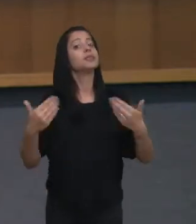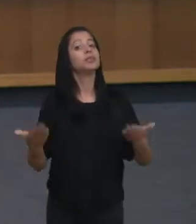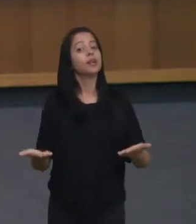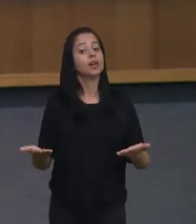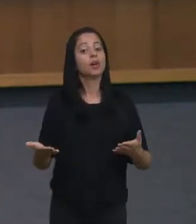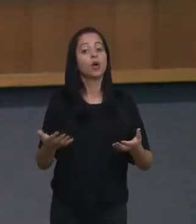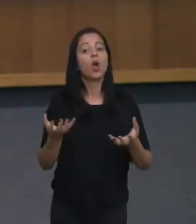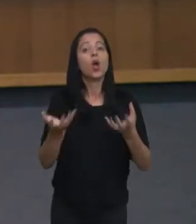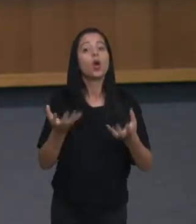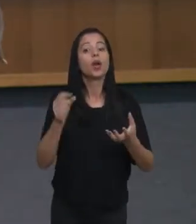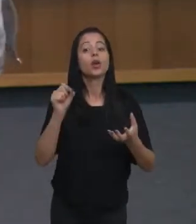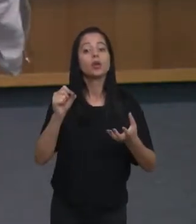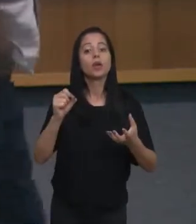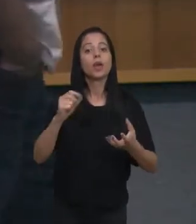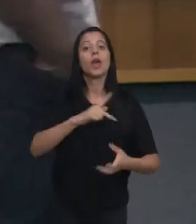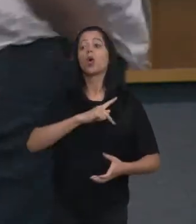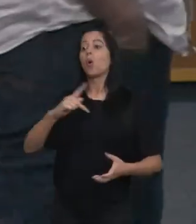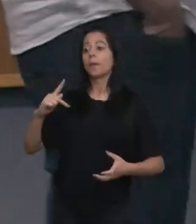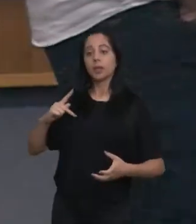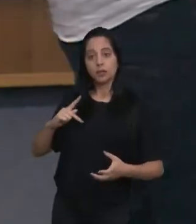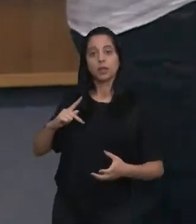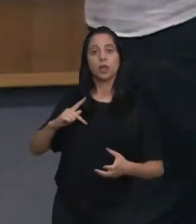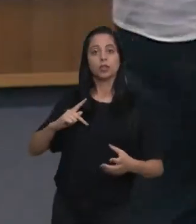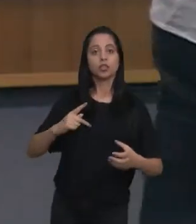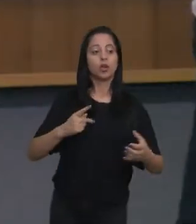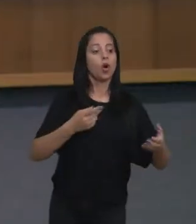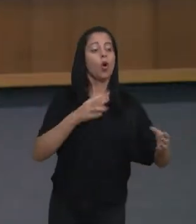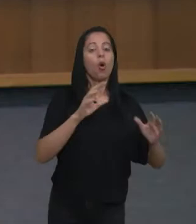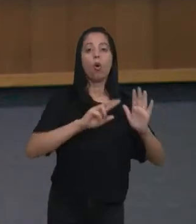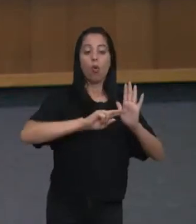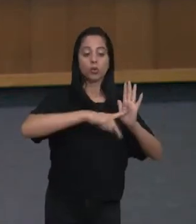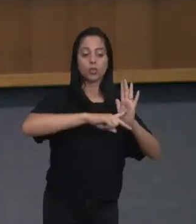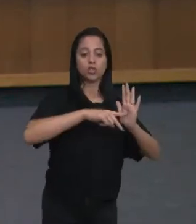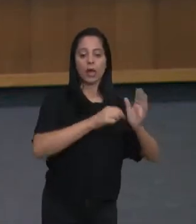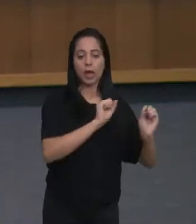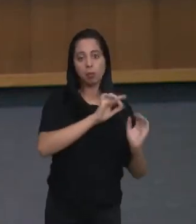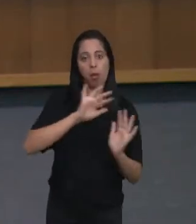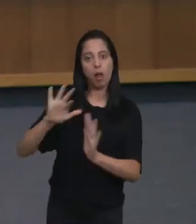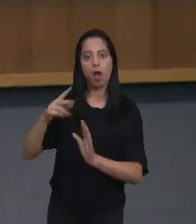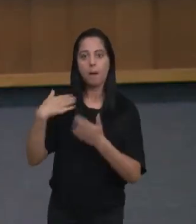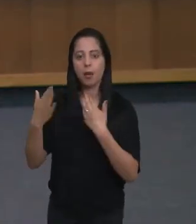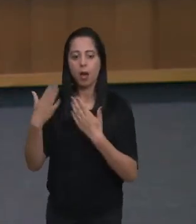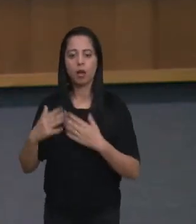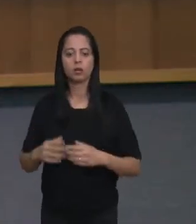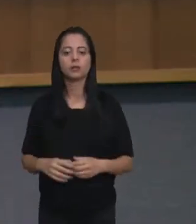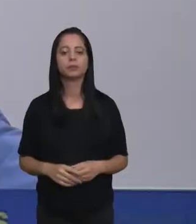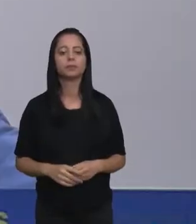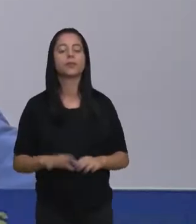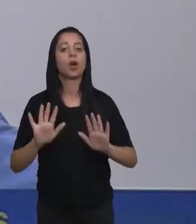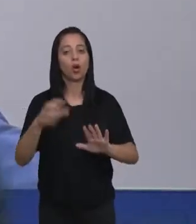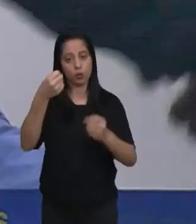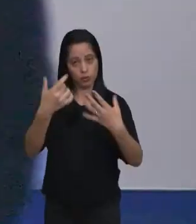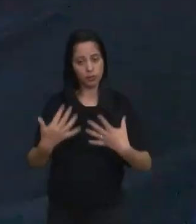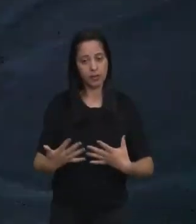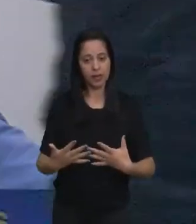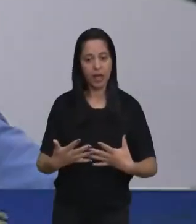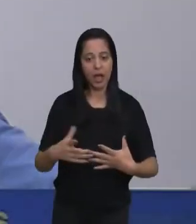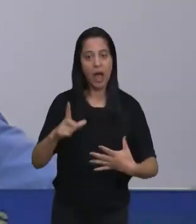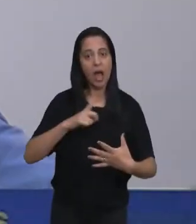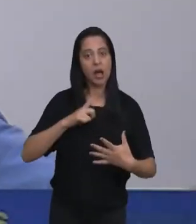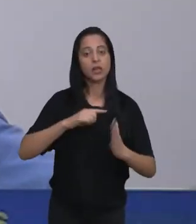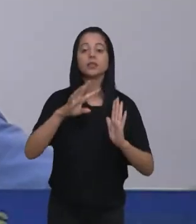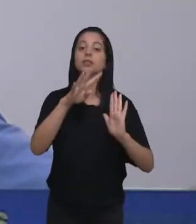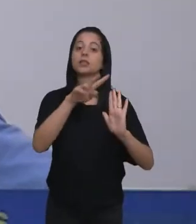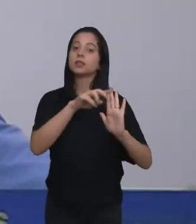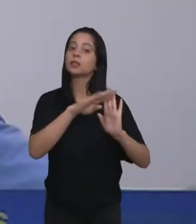eu gostaria, senhor presidente, que recebesse o sindicato hoje dos servidores. Vereadora, só para ficar bem claro, eu já tenho uma agenda com o sindicato